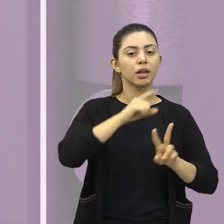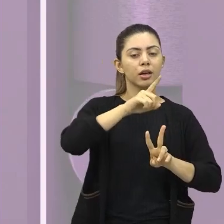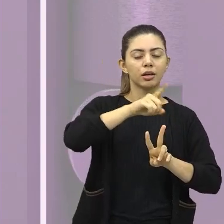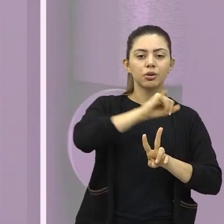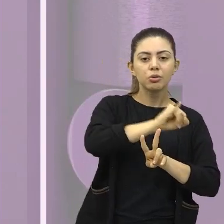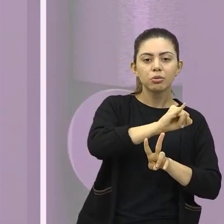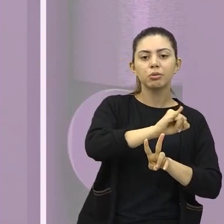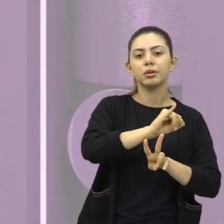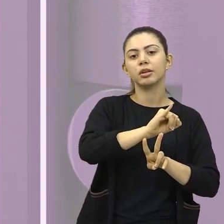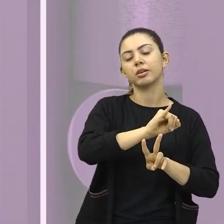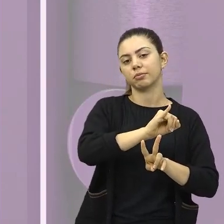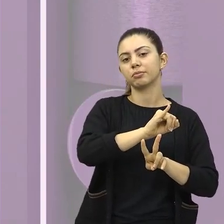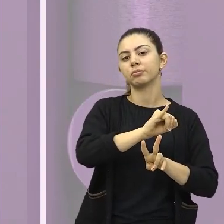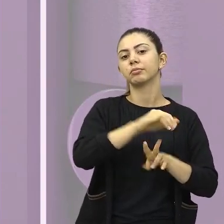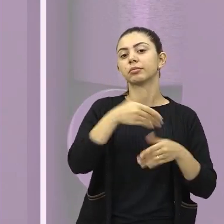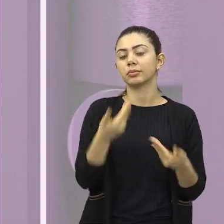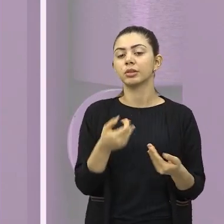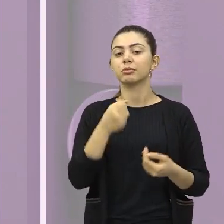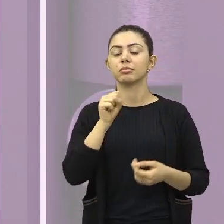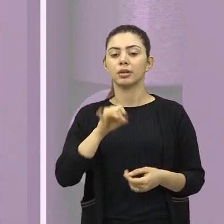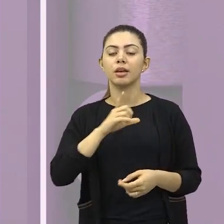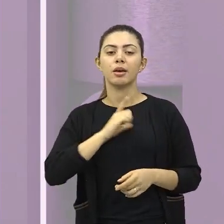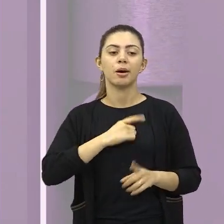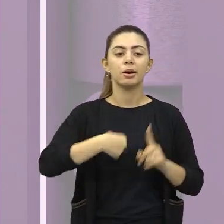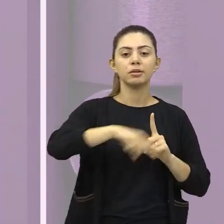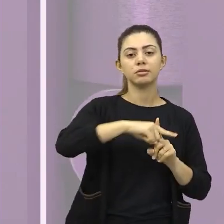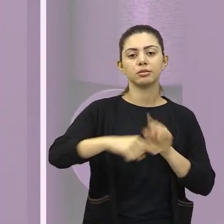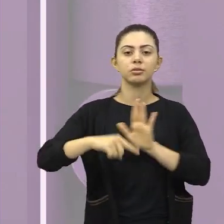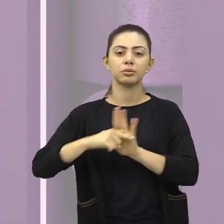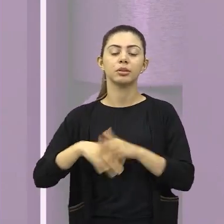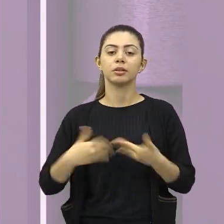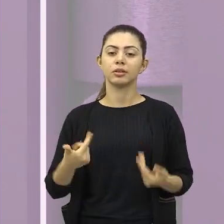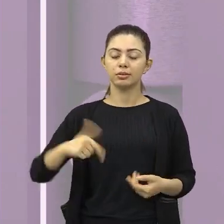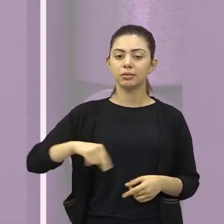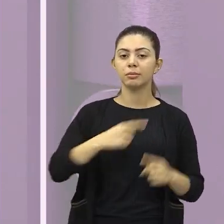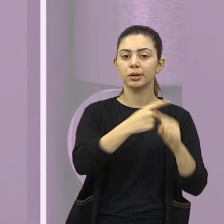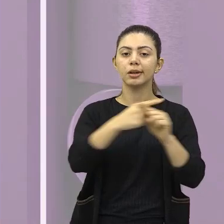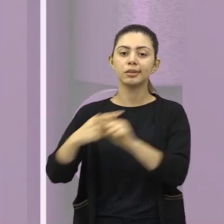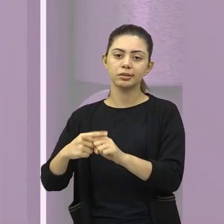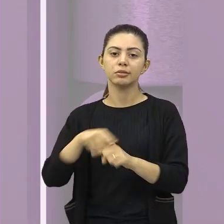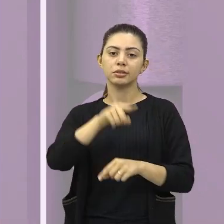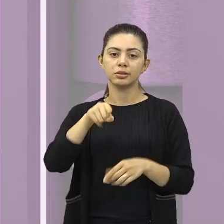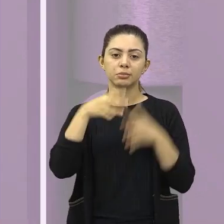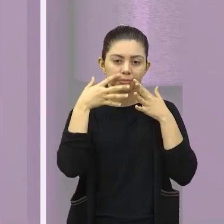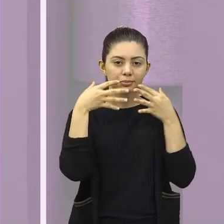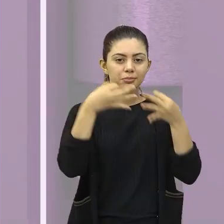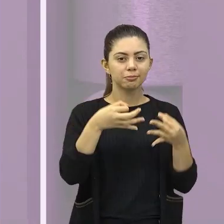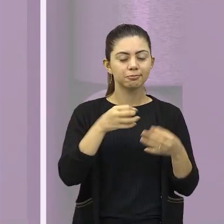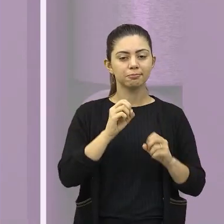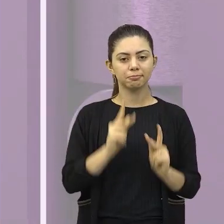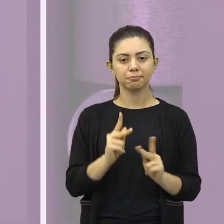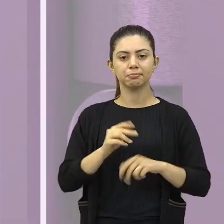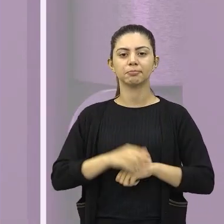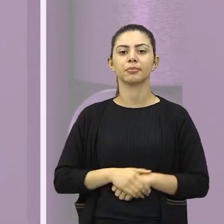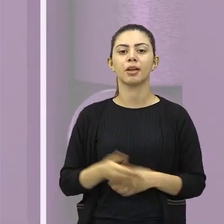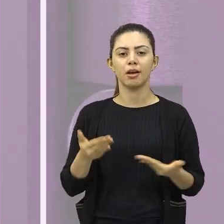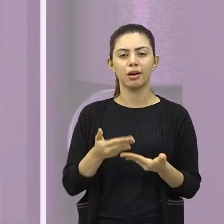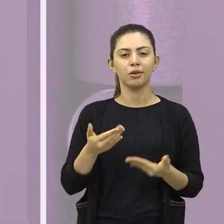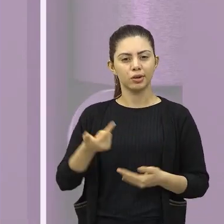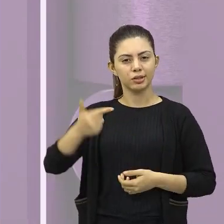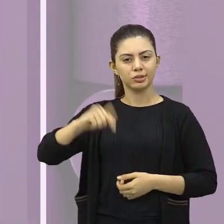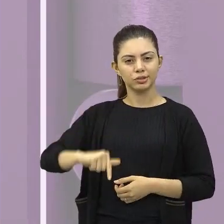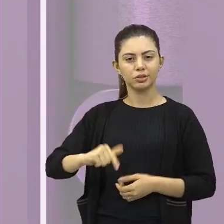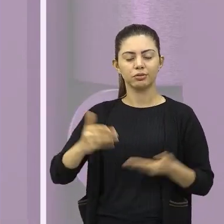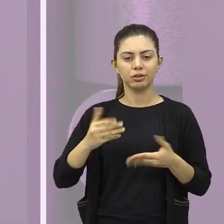radicando quando se tratar de adição e subtração, e na multiplicação esteja atento ao índice. Mas vamos lá, dar mais um passo na